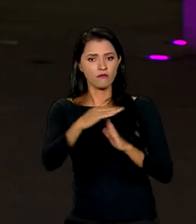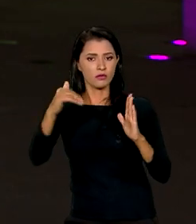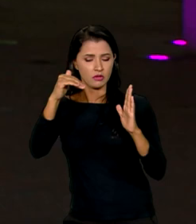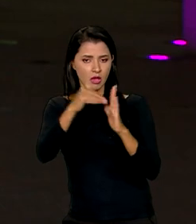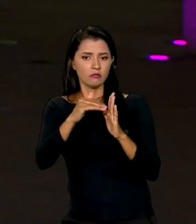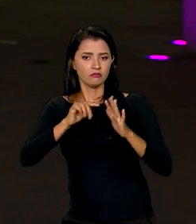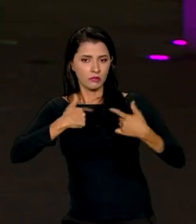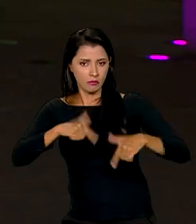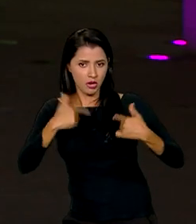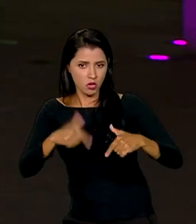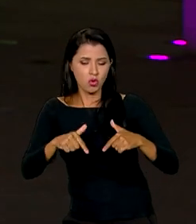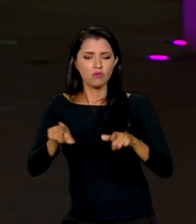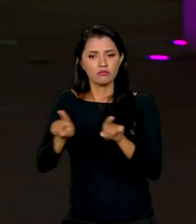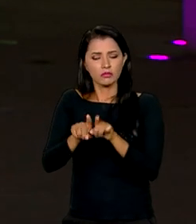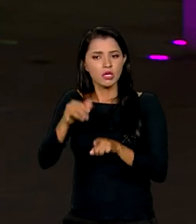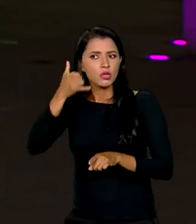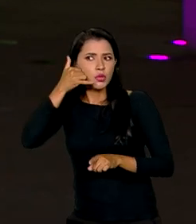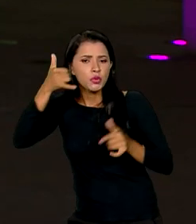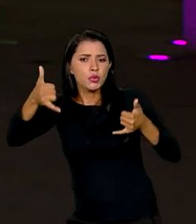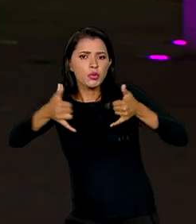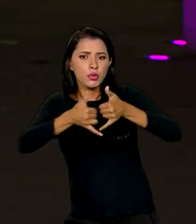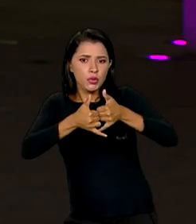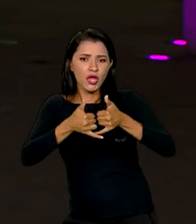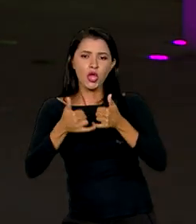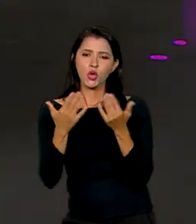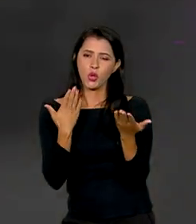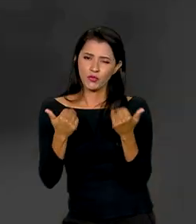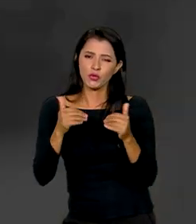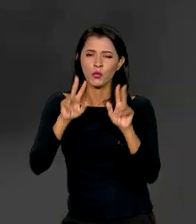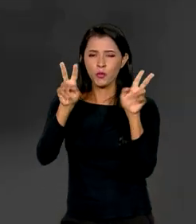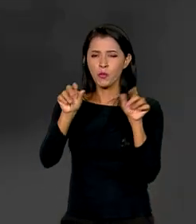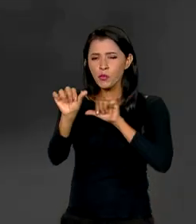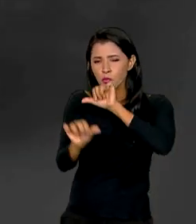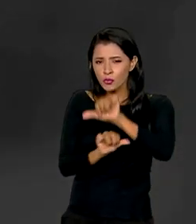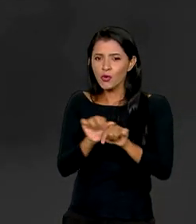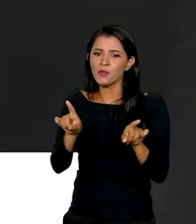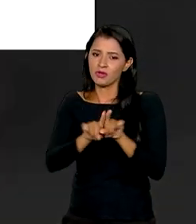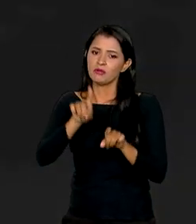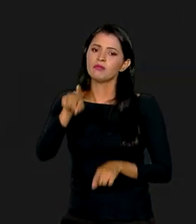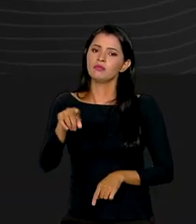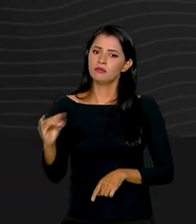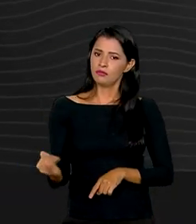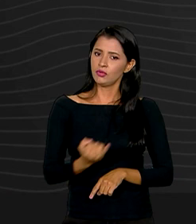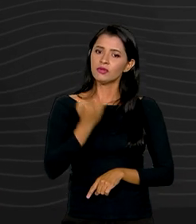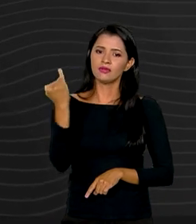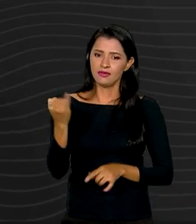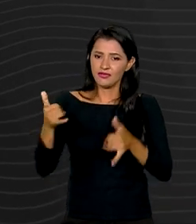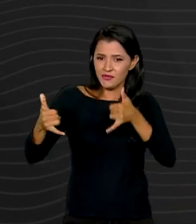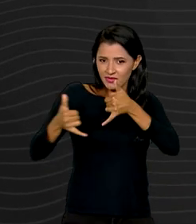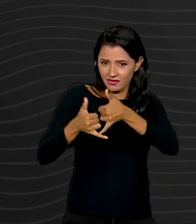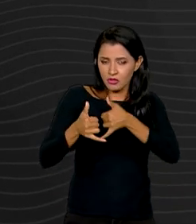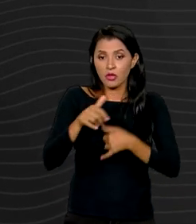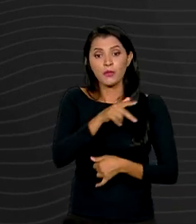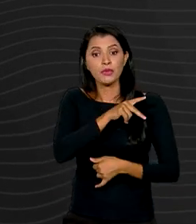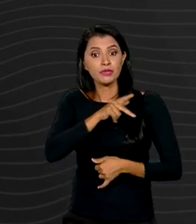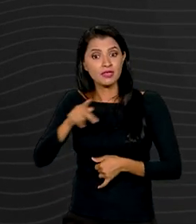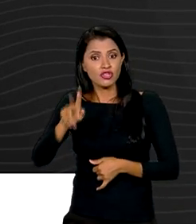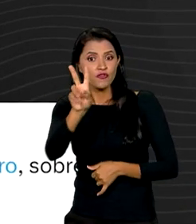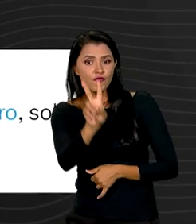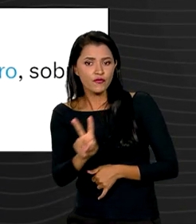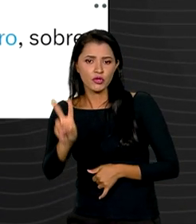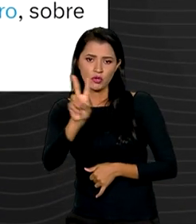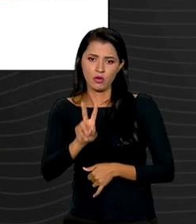por telefone, dessa vez o assunto mudou um pouquinho, mas é uma conversa também importante, que foi com o presidente da